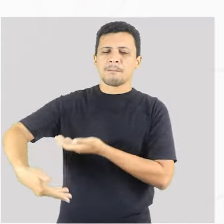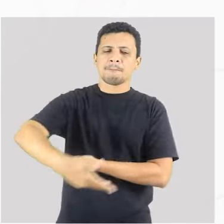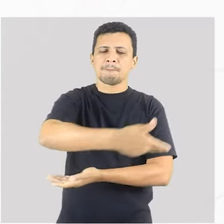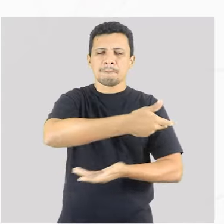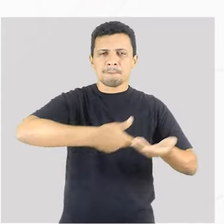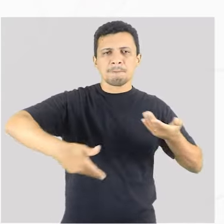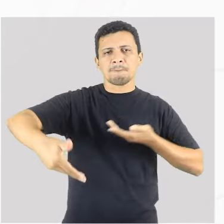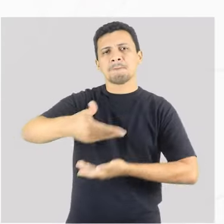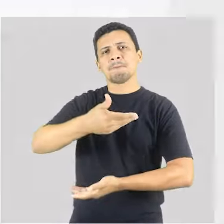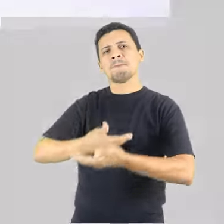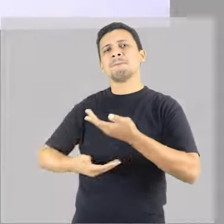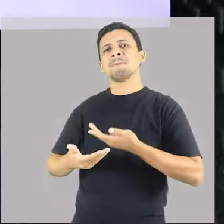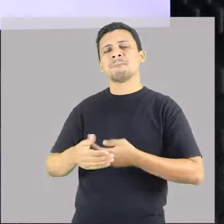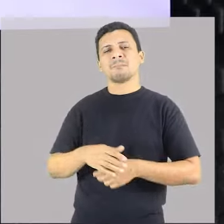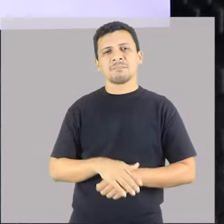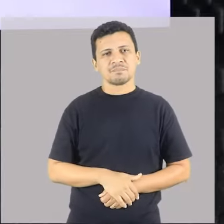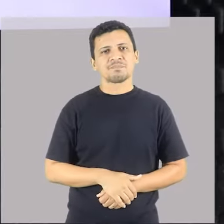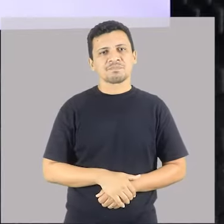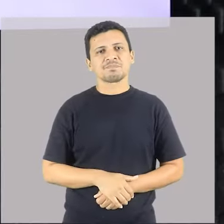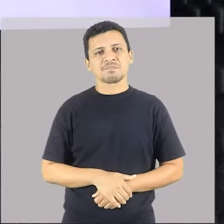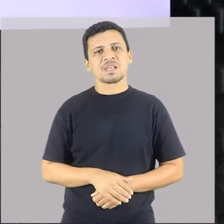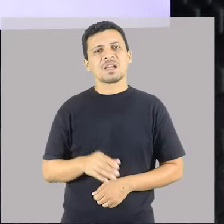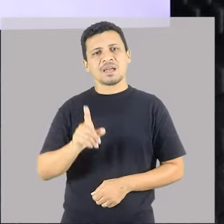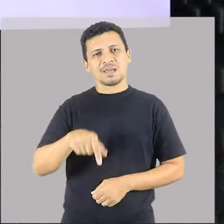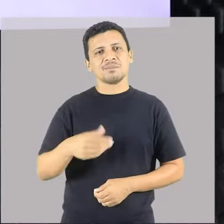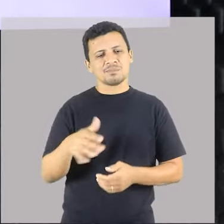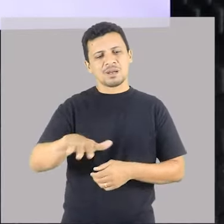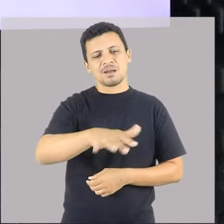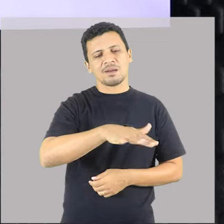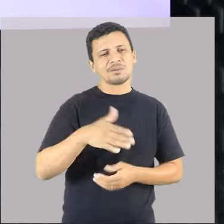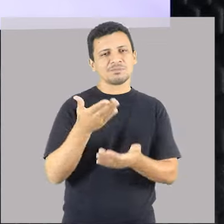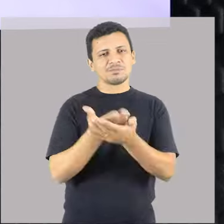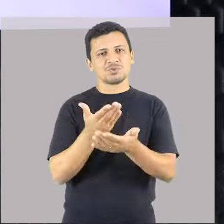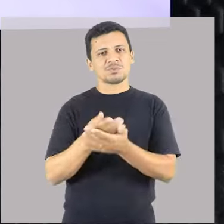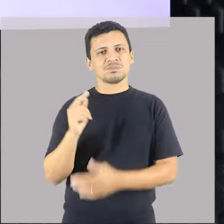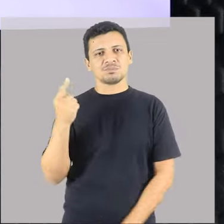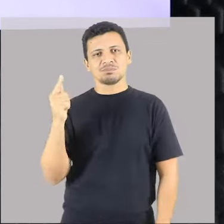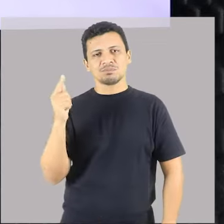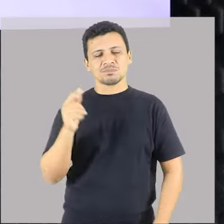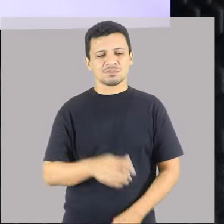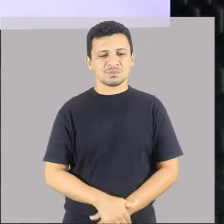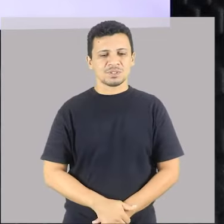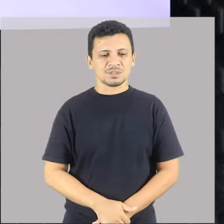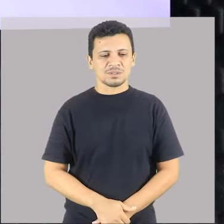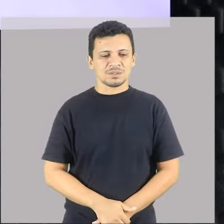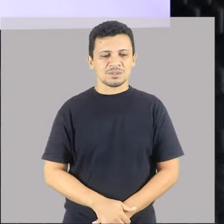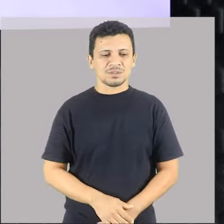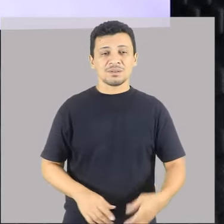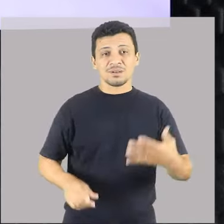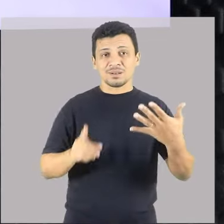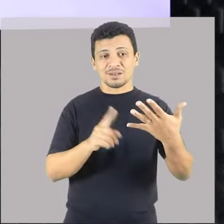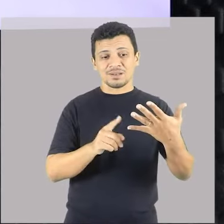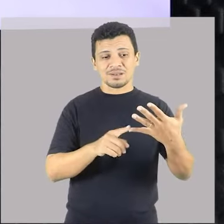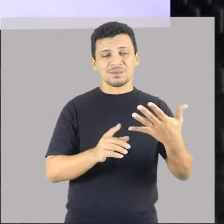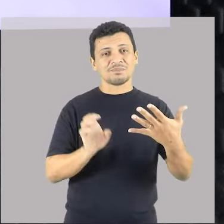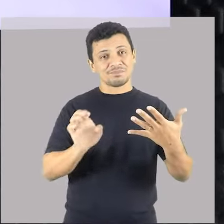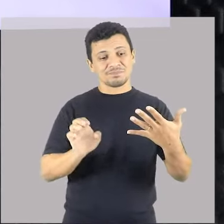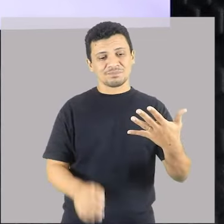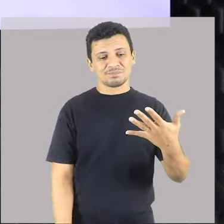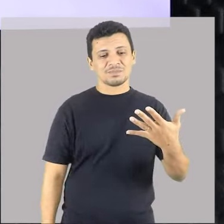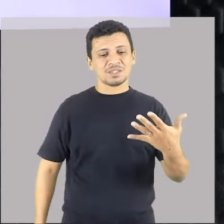e relações humanas e esse é o nosso campo de estudo fechou só vamos corrigir aqui a letra e né para não deixar aqui de